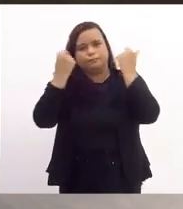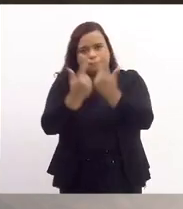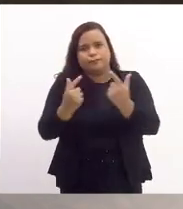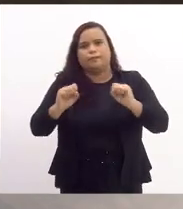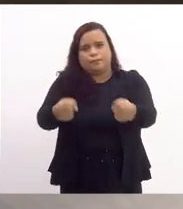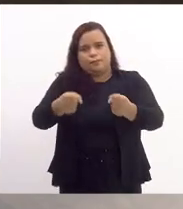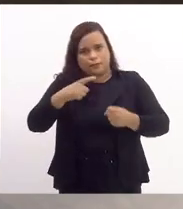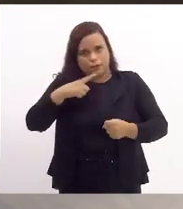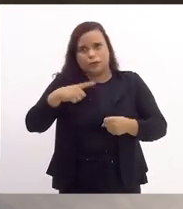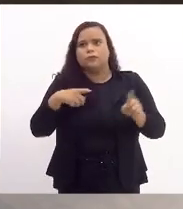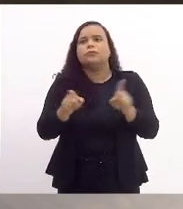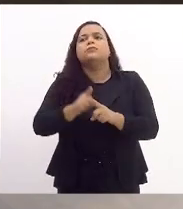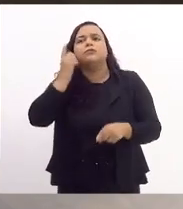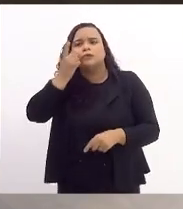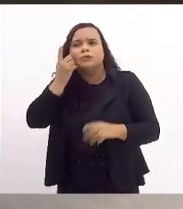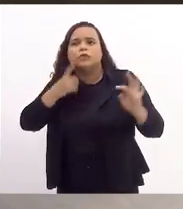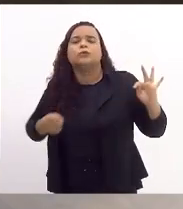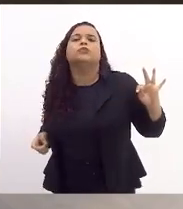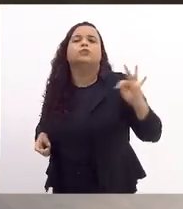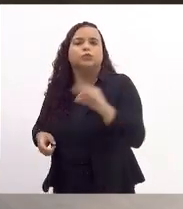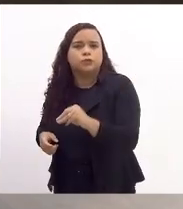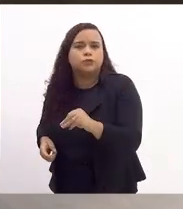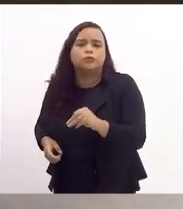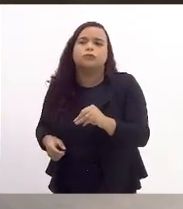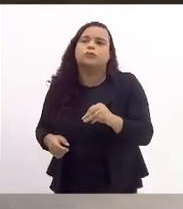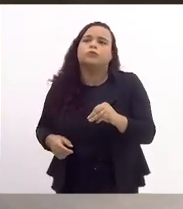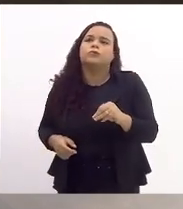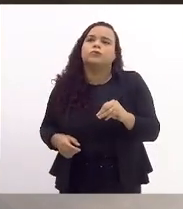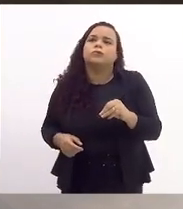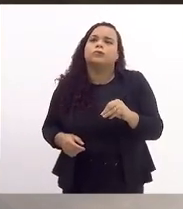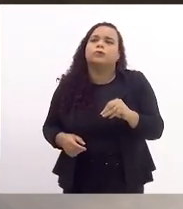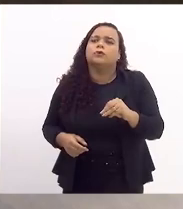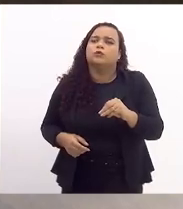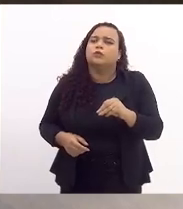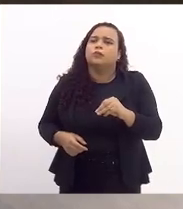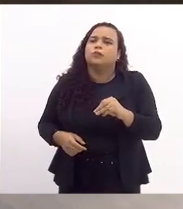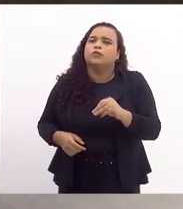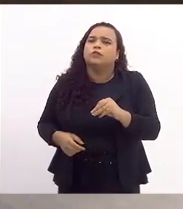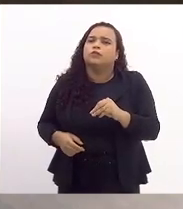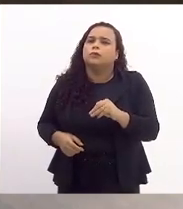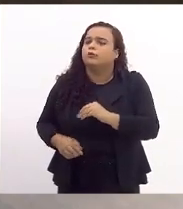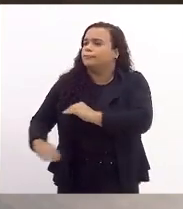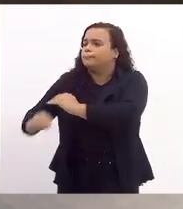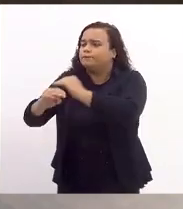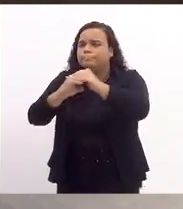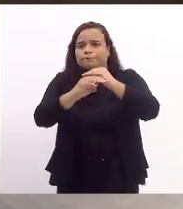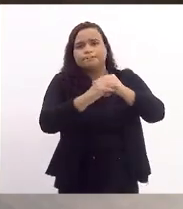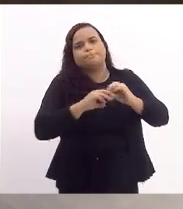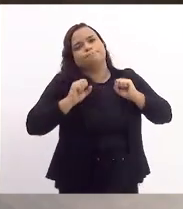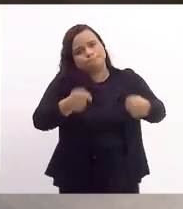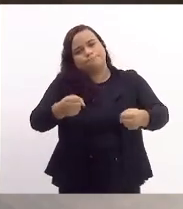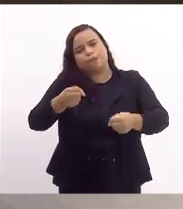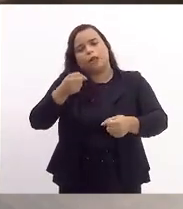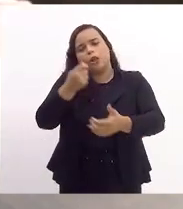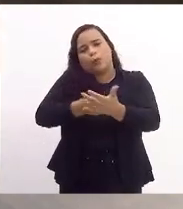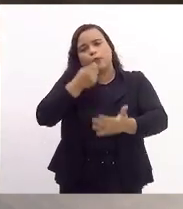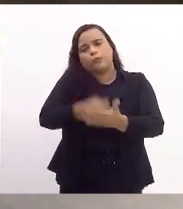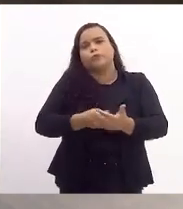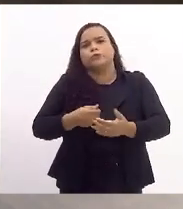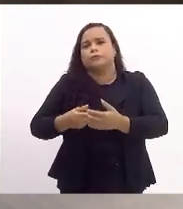por deputados que um ombrearam essa luta e das maiores